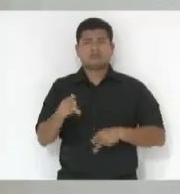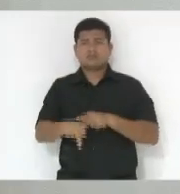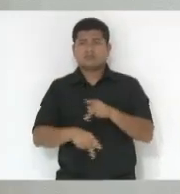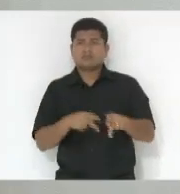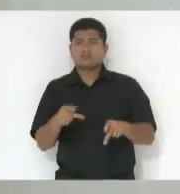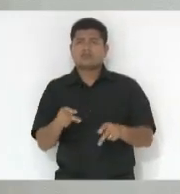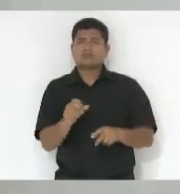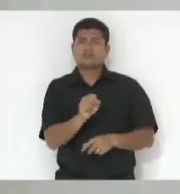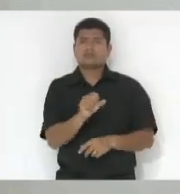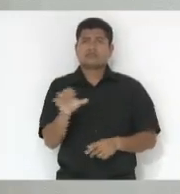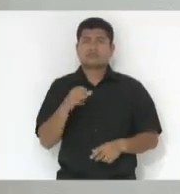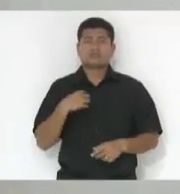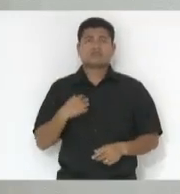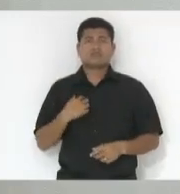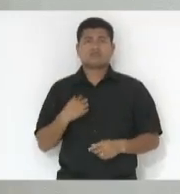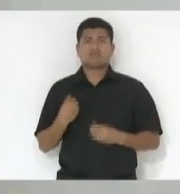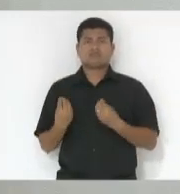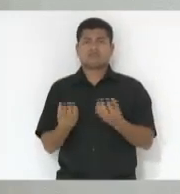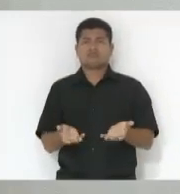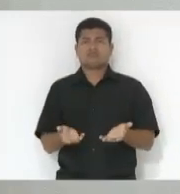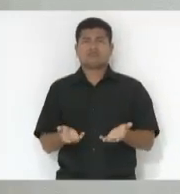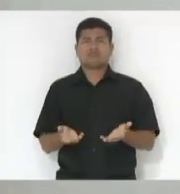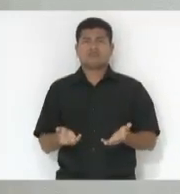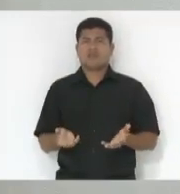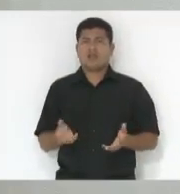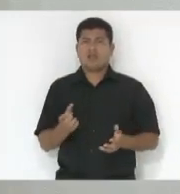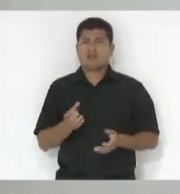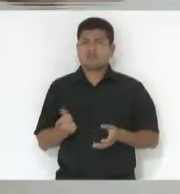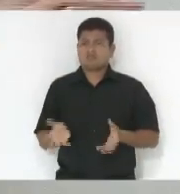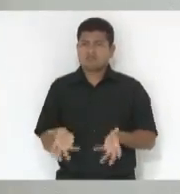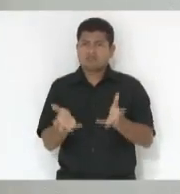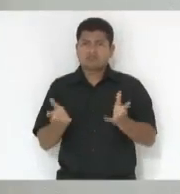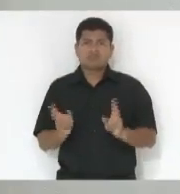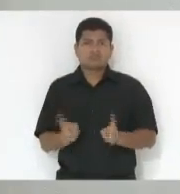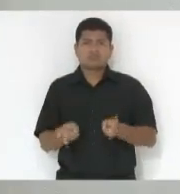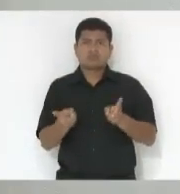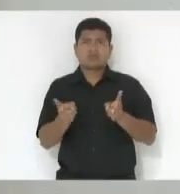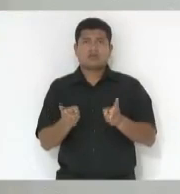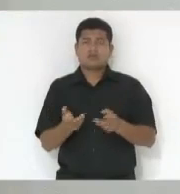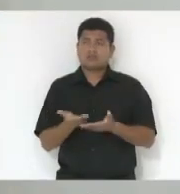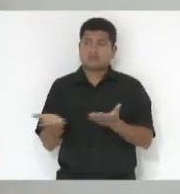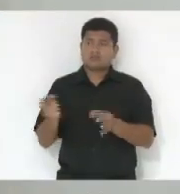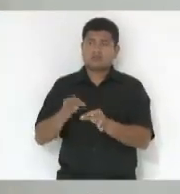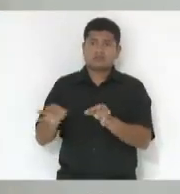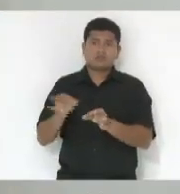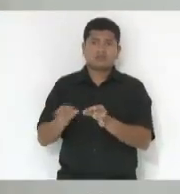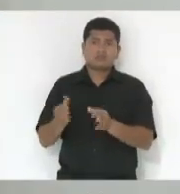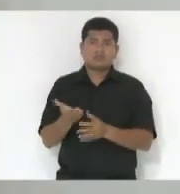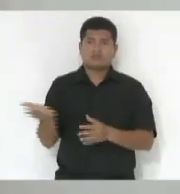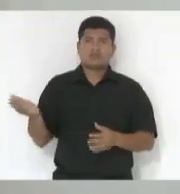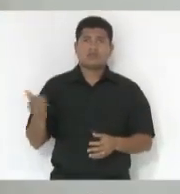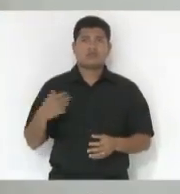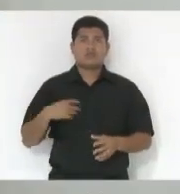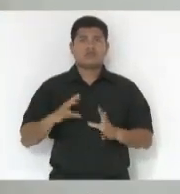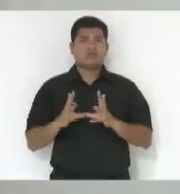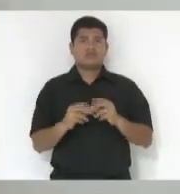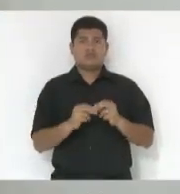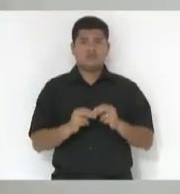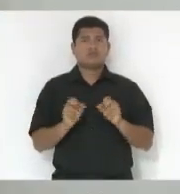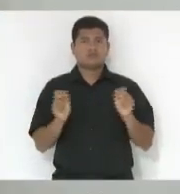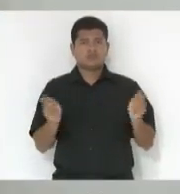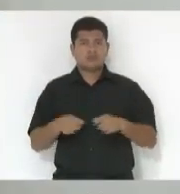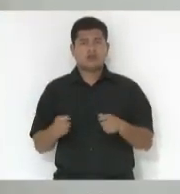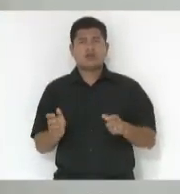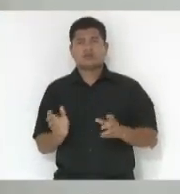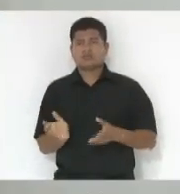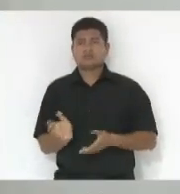de uma forma tão intensa, a não ser por essas entidades, aonde todos praticamente são beneficiados, e que